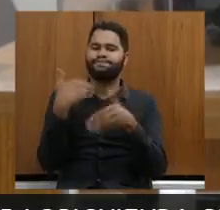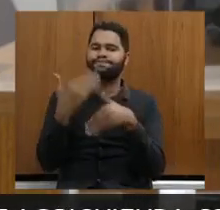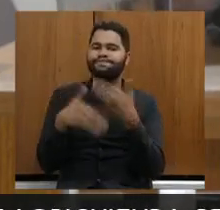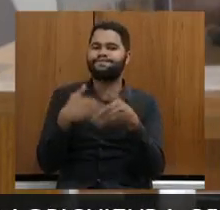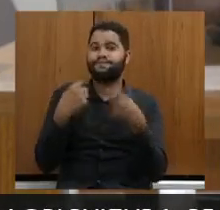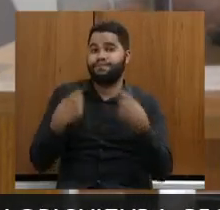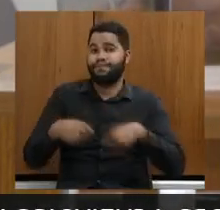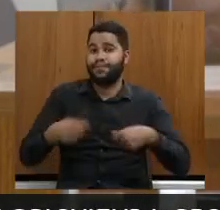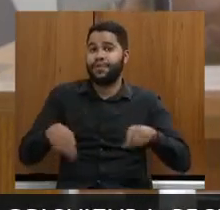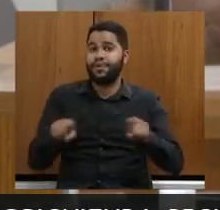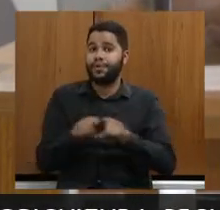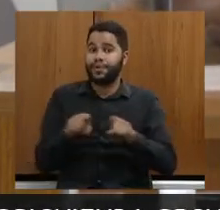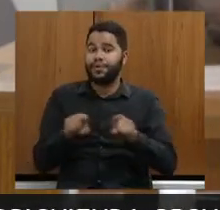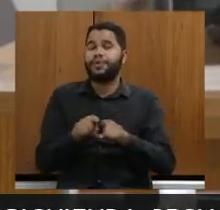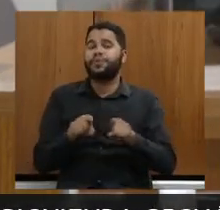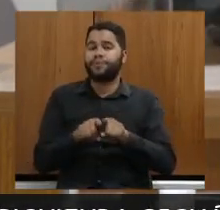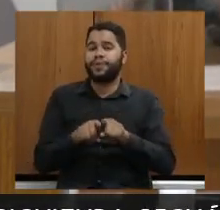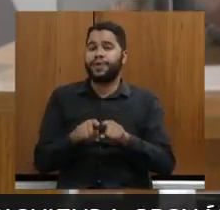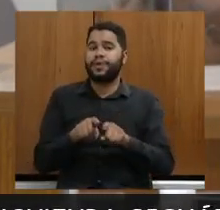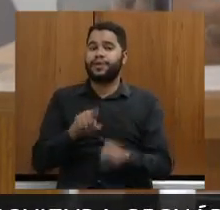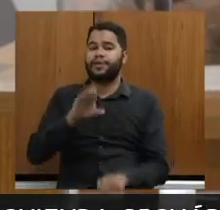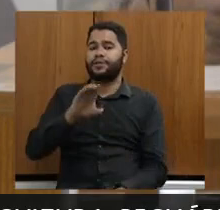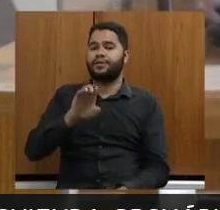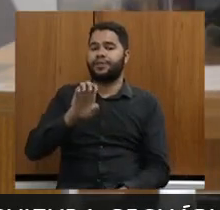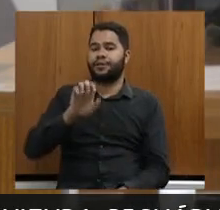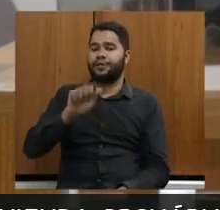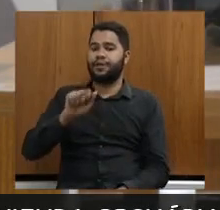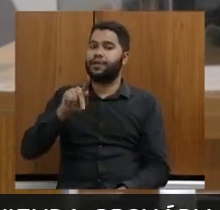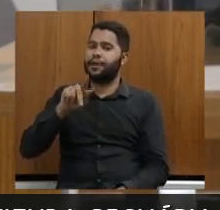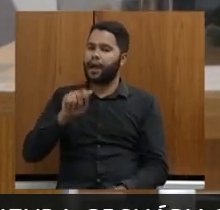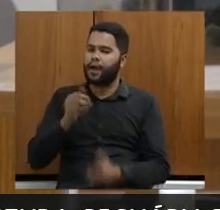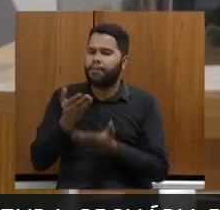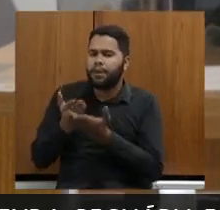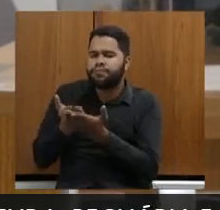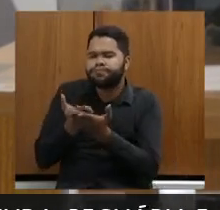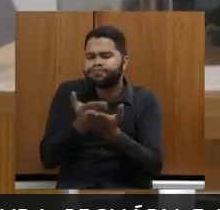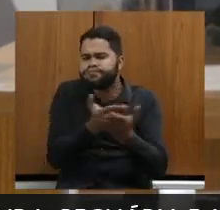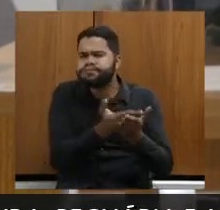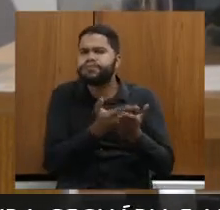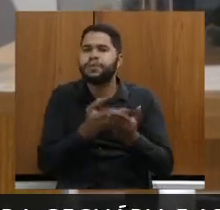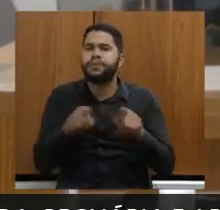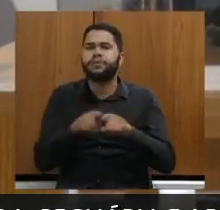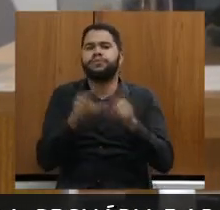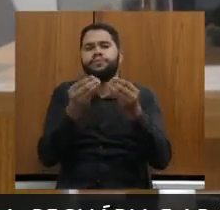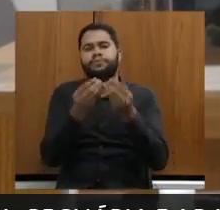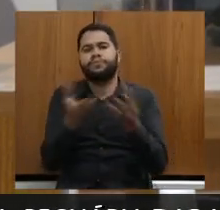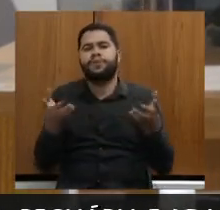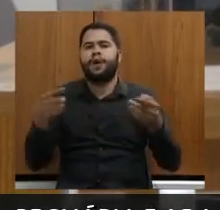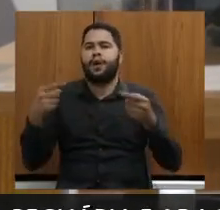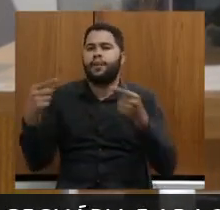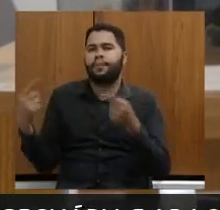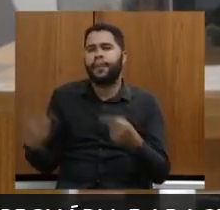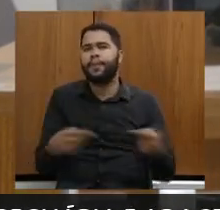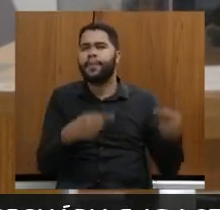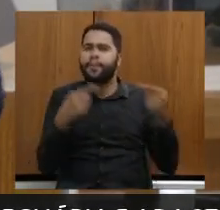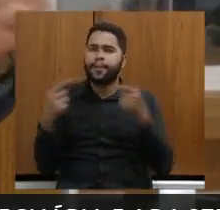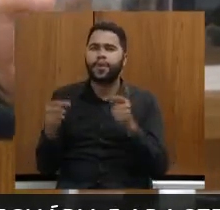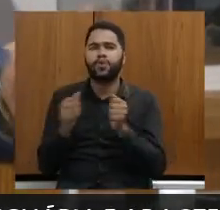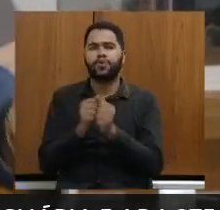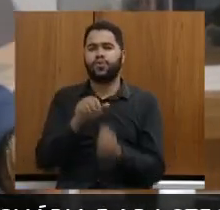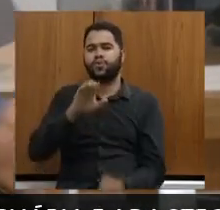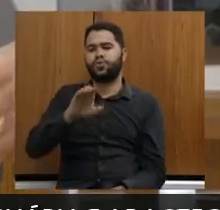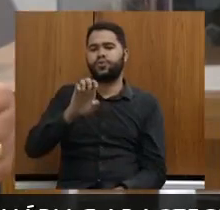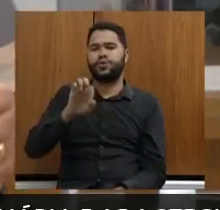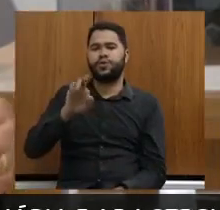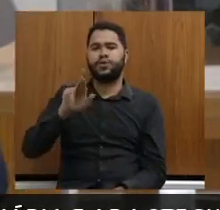é também algo que a seapa poderá fazer estudar e promover um debate juntamente com a